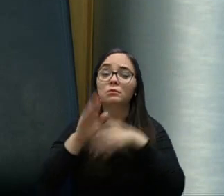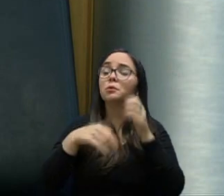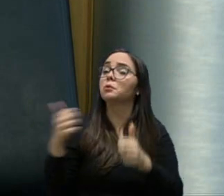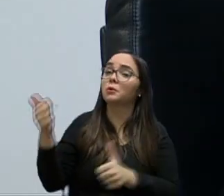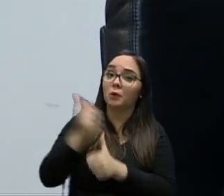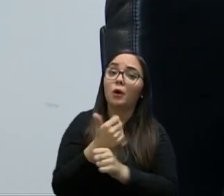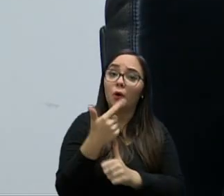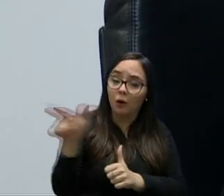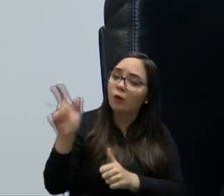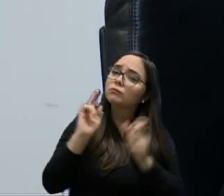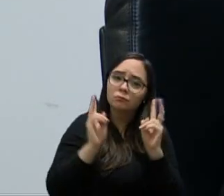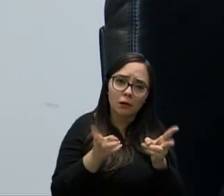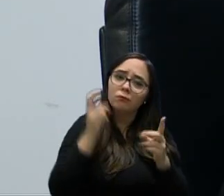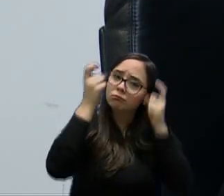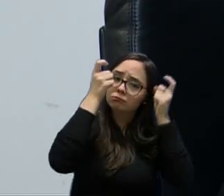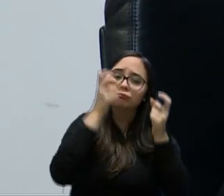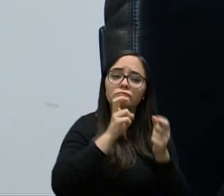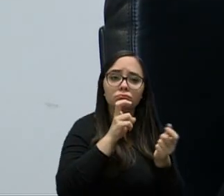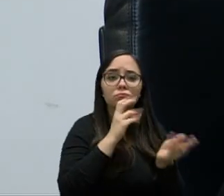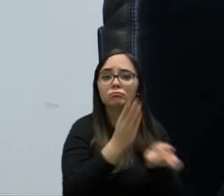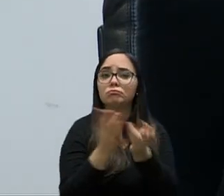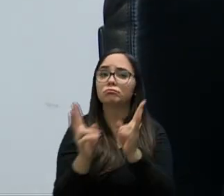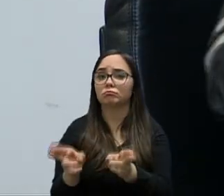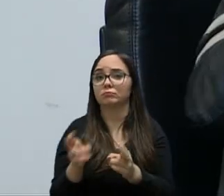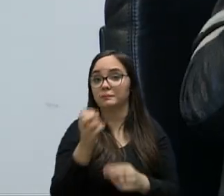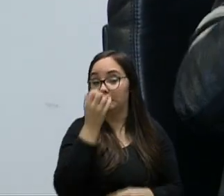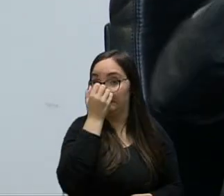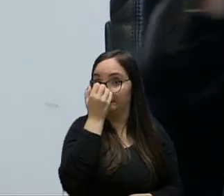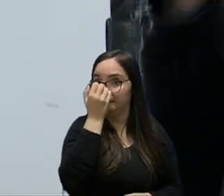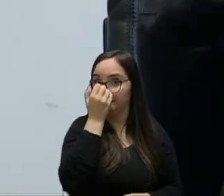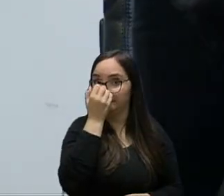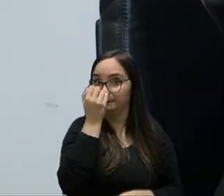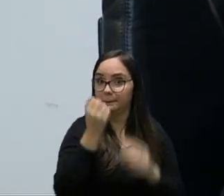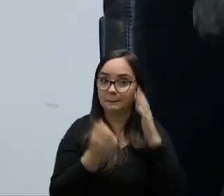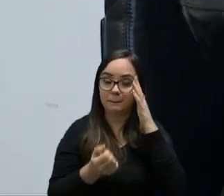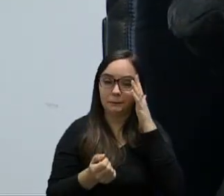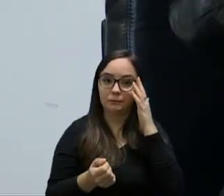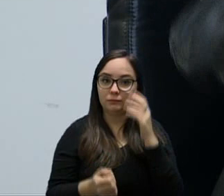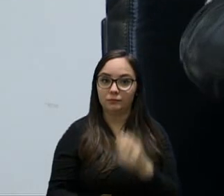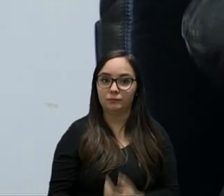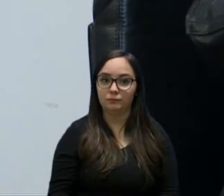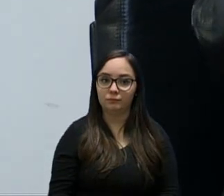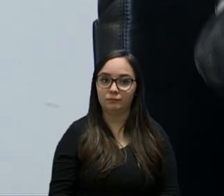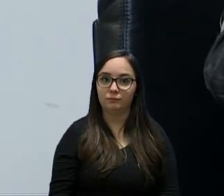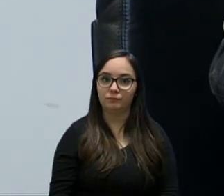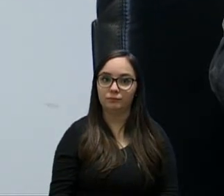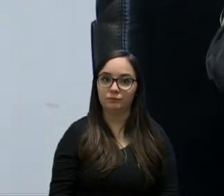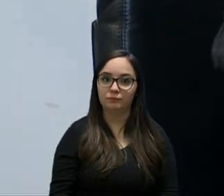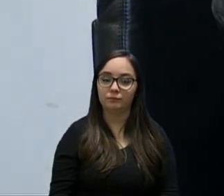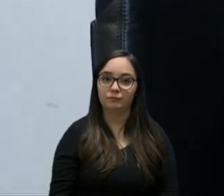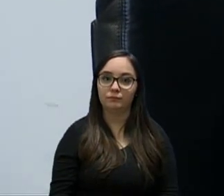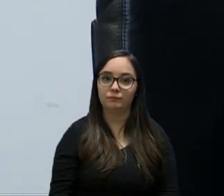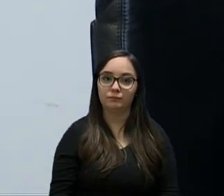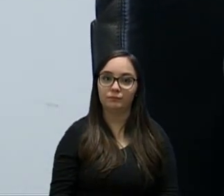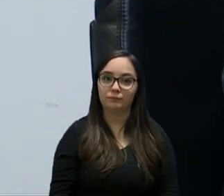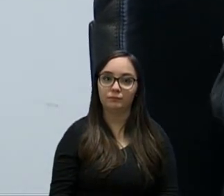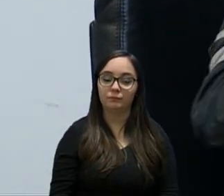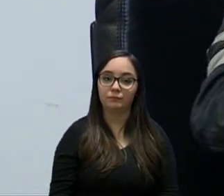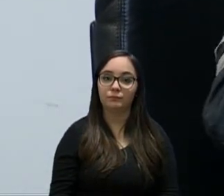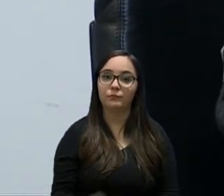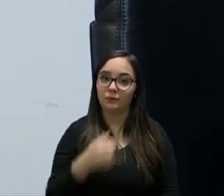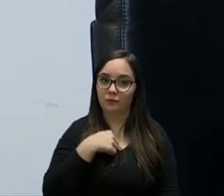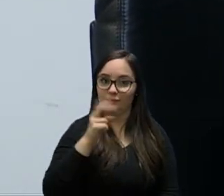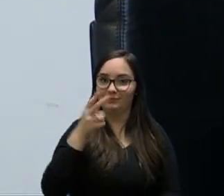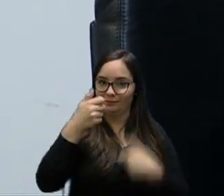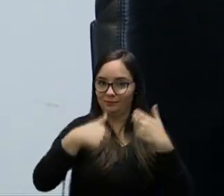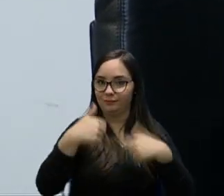uso tem uma frase que eu uso o vereador que assim é eu não eu uso por um mandato mas aqui eu tenho certeza que tem vários vereadores que usou também que vivem